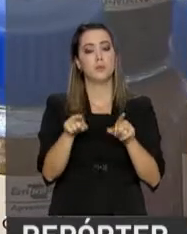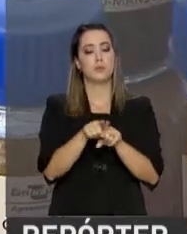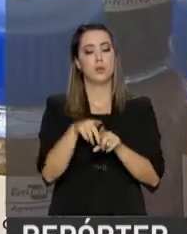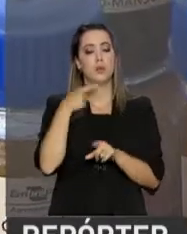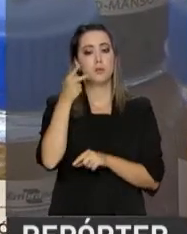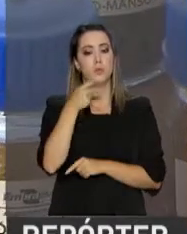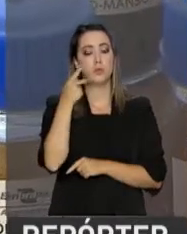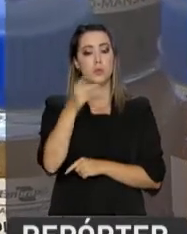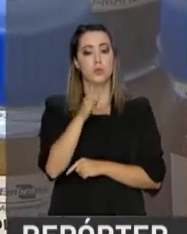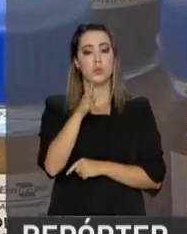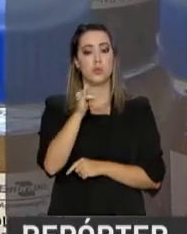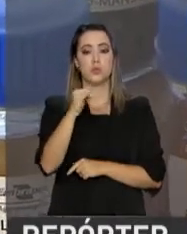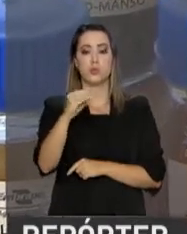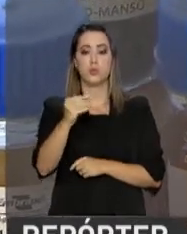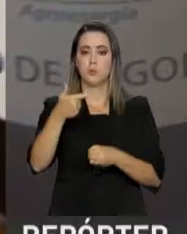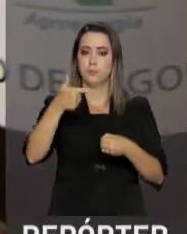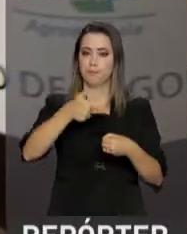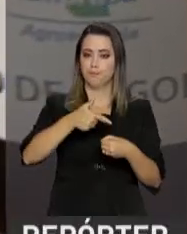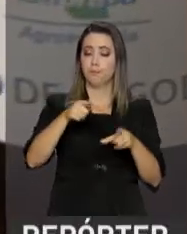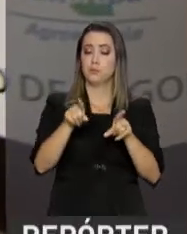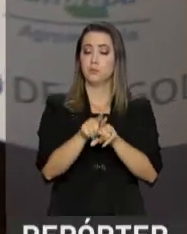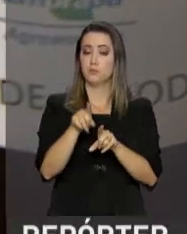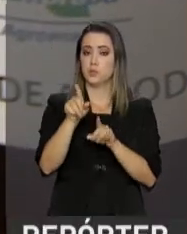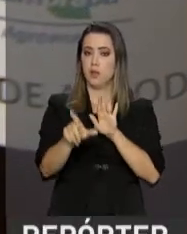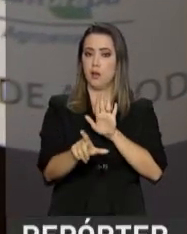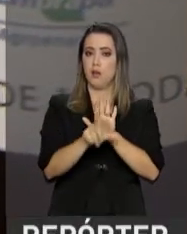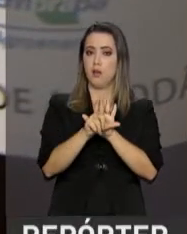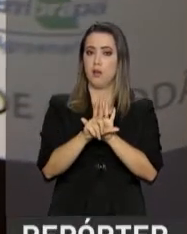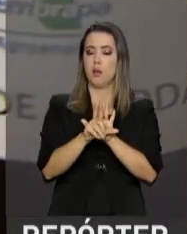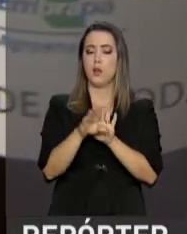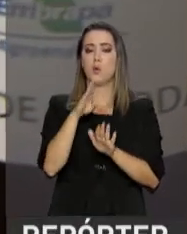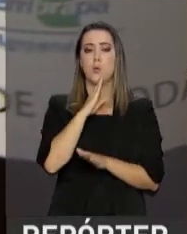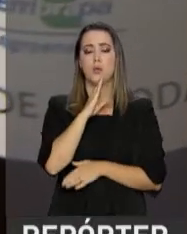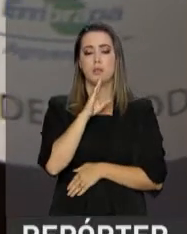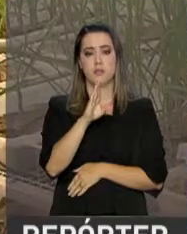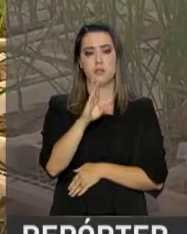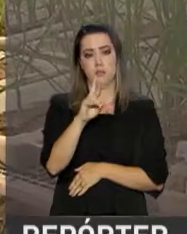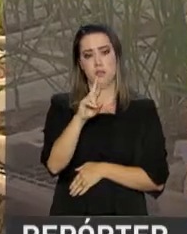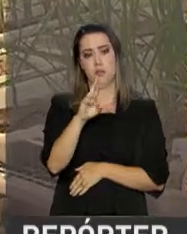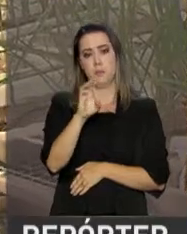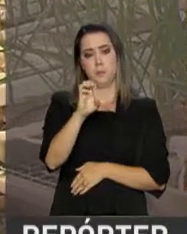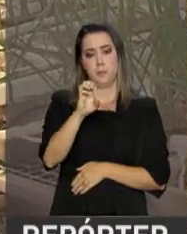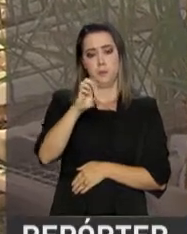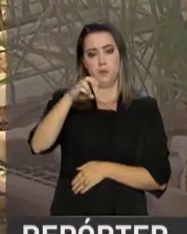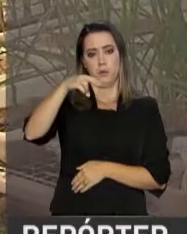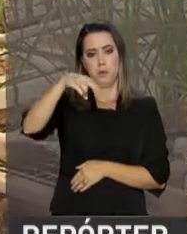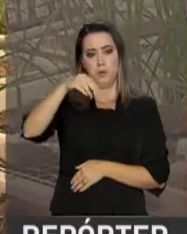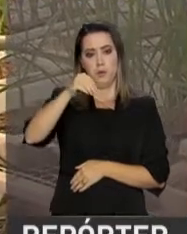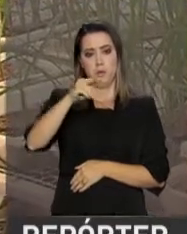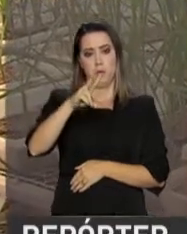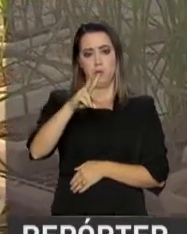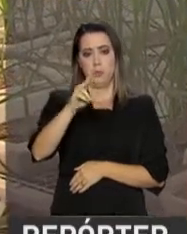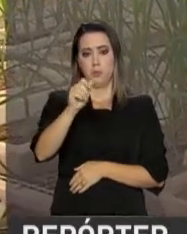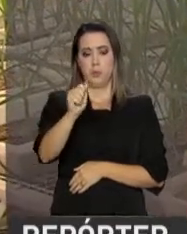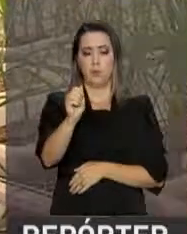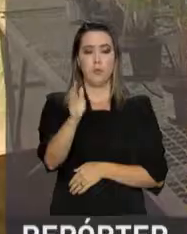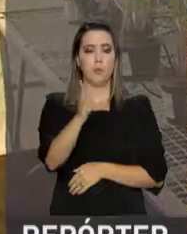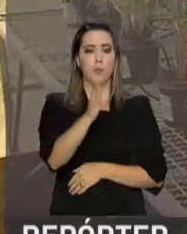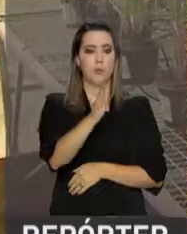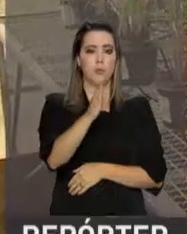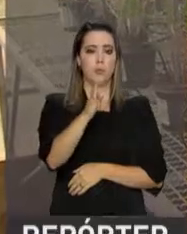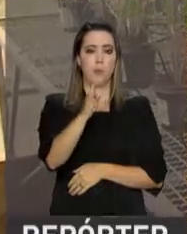nacional de biocombustíveis a lei conhecida como renova abril prevê o planejamento para desenvolver